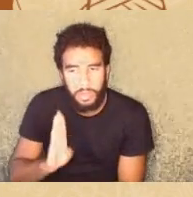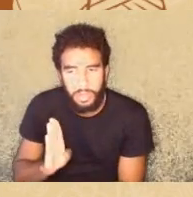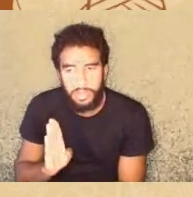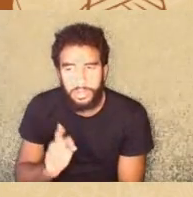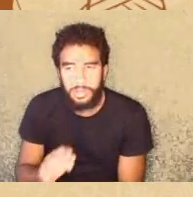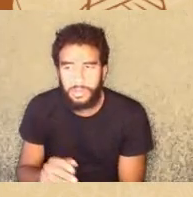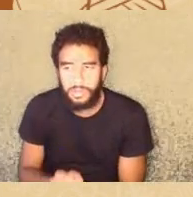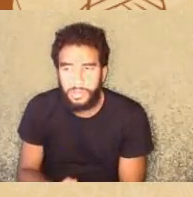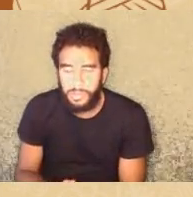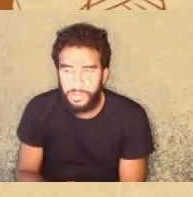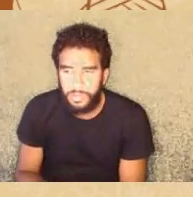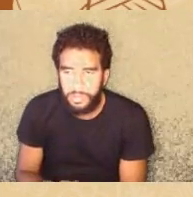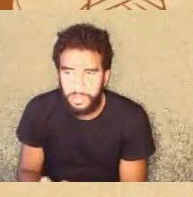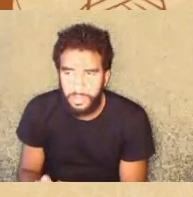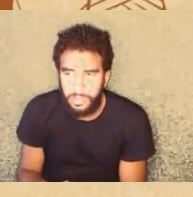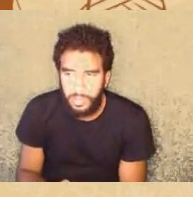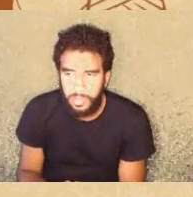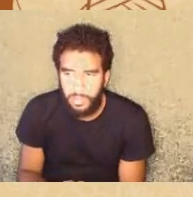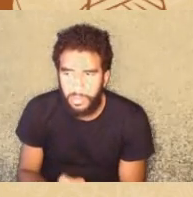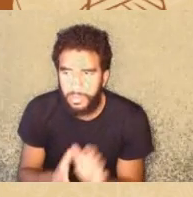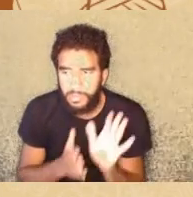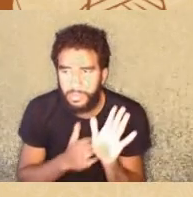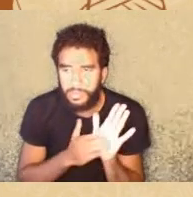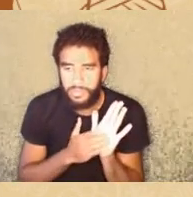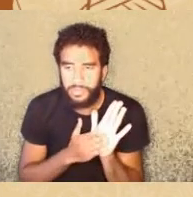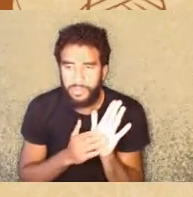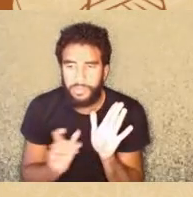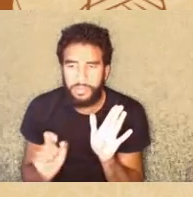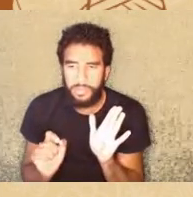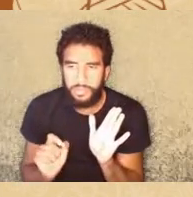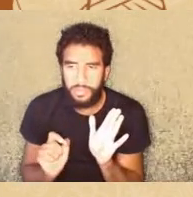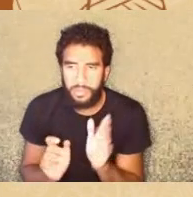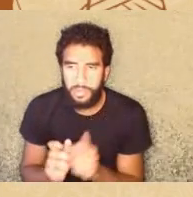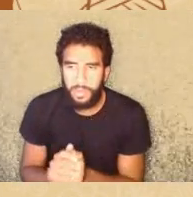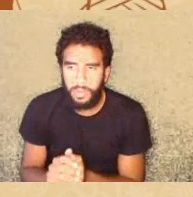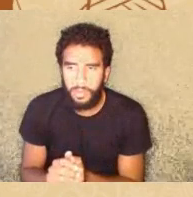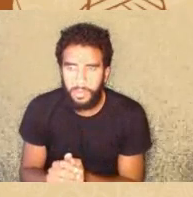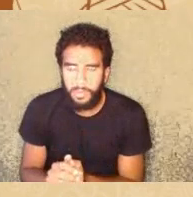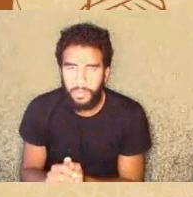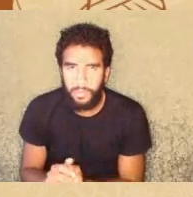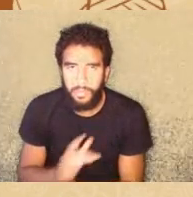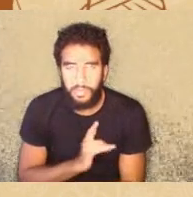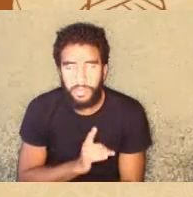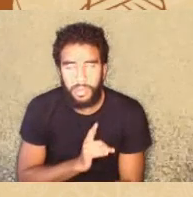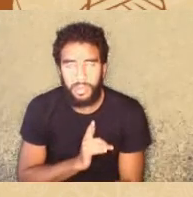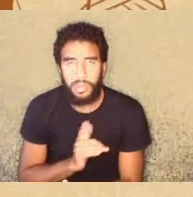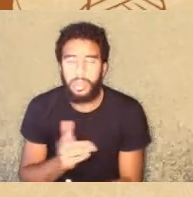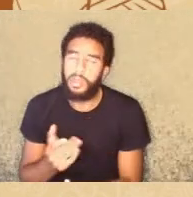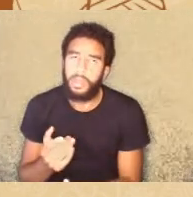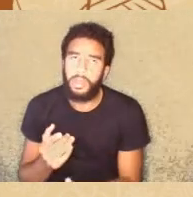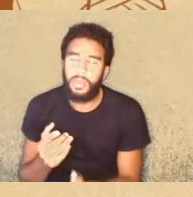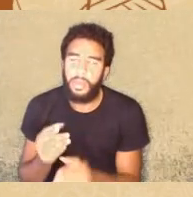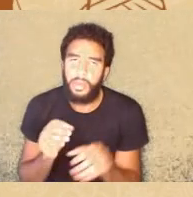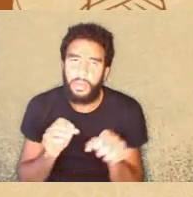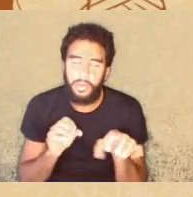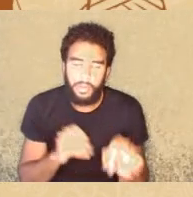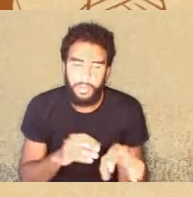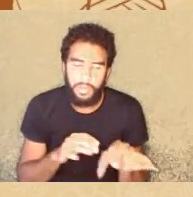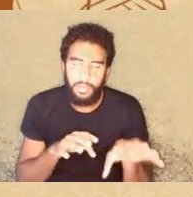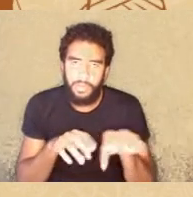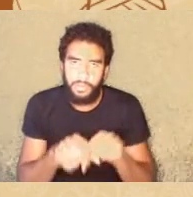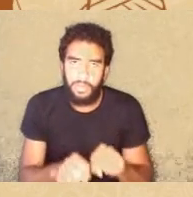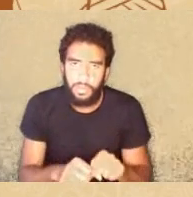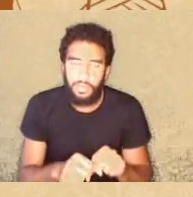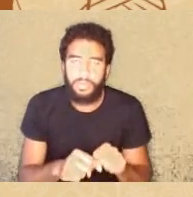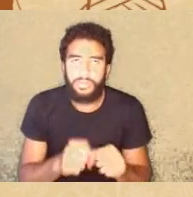RAPS, nessa proposta de pensar informações a partir dos recursos do território, né? Conversando bastante, estava